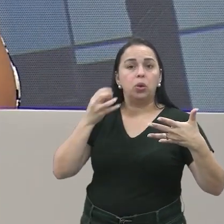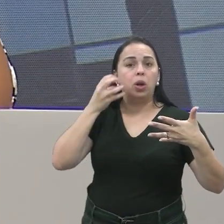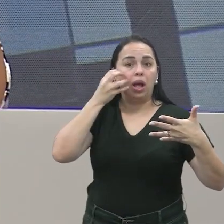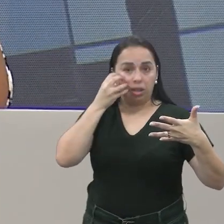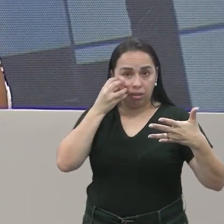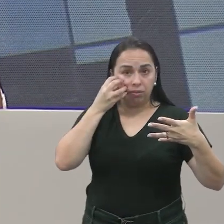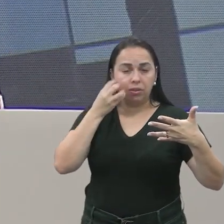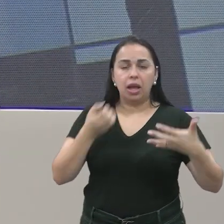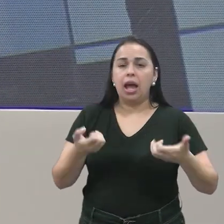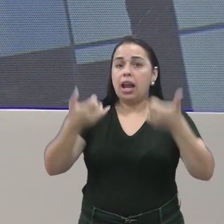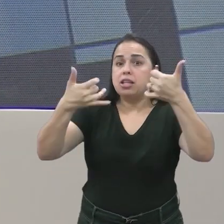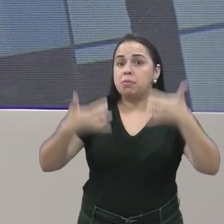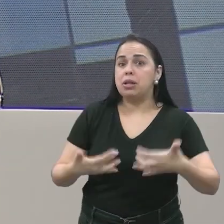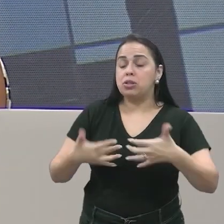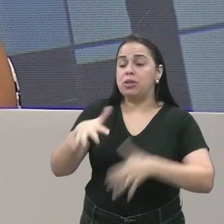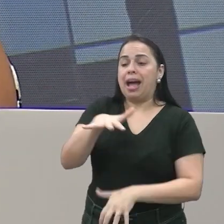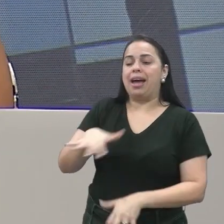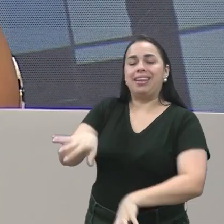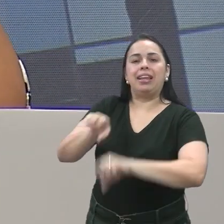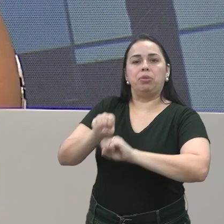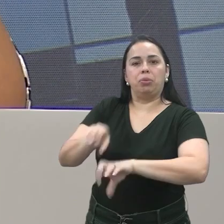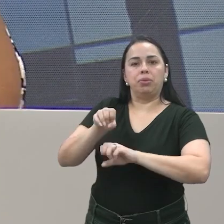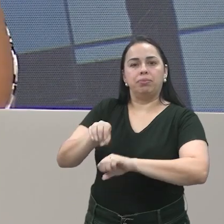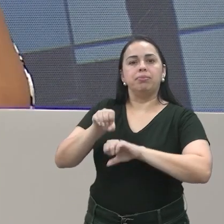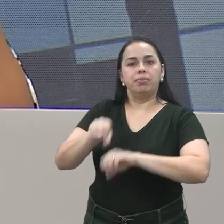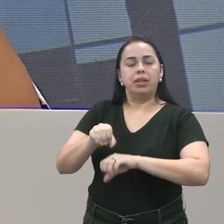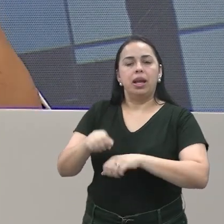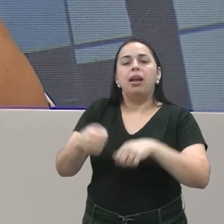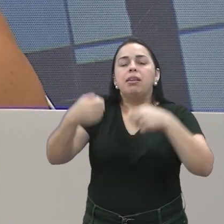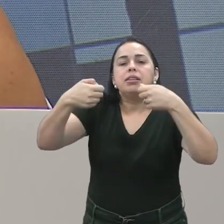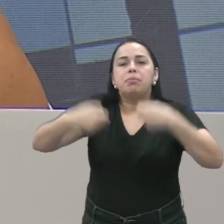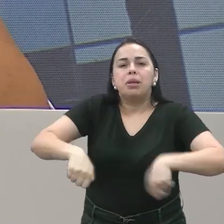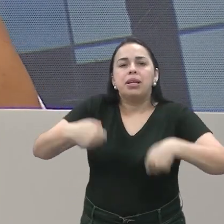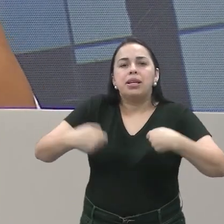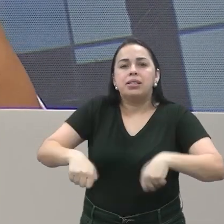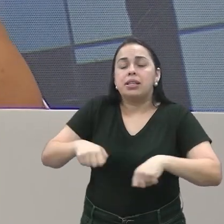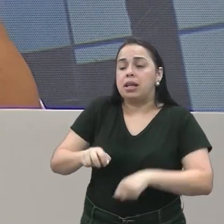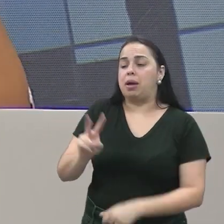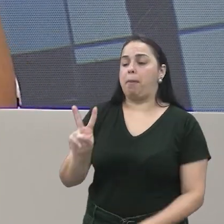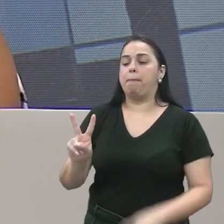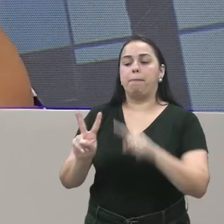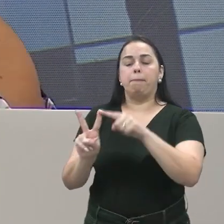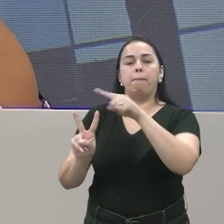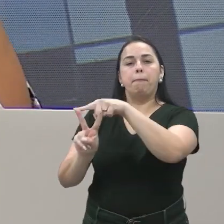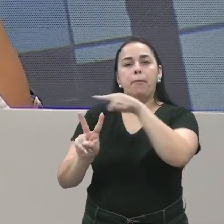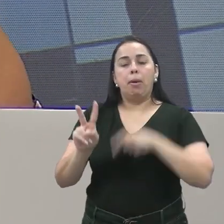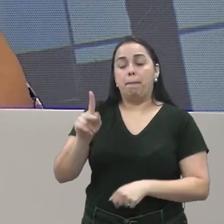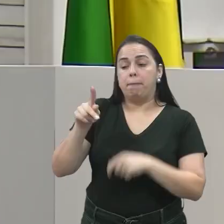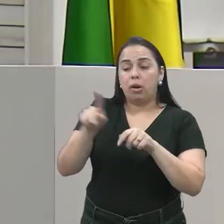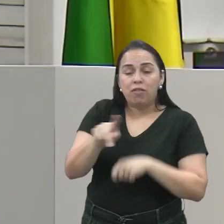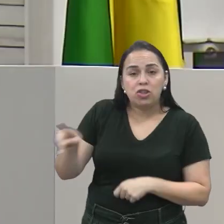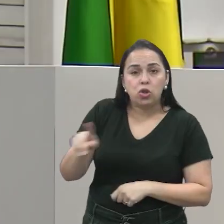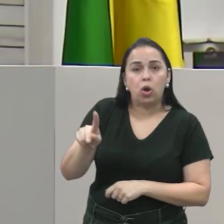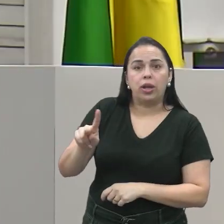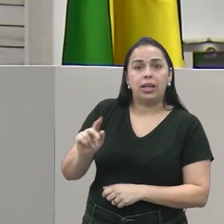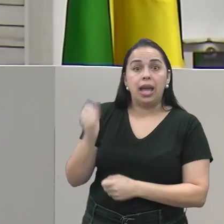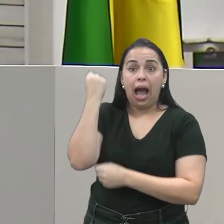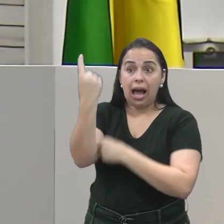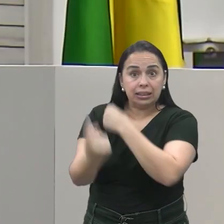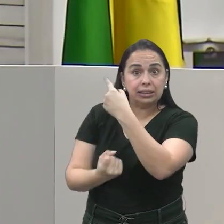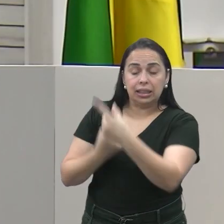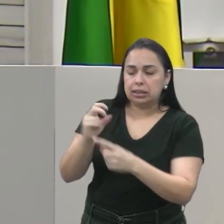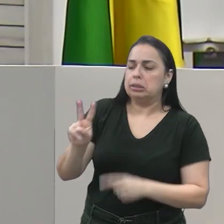fez comentários sobre a educação em São José. Ela defendeu a necessidade de acolher os professores eventuais e garantir